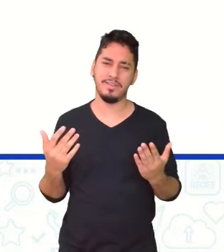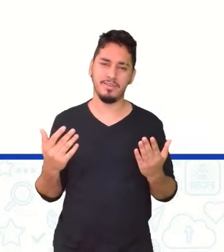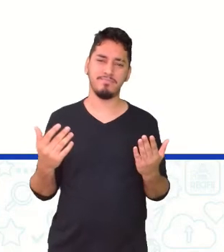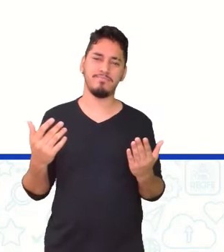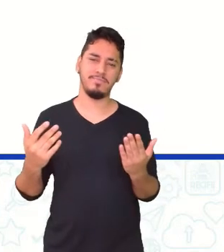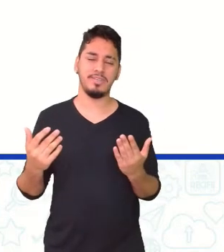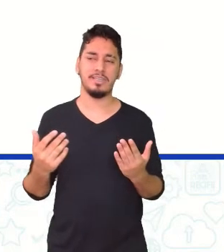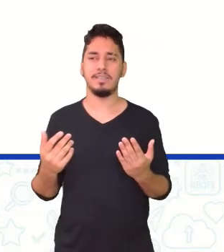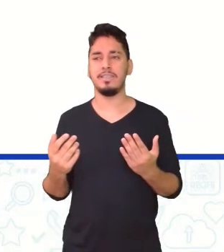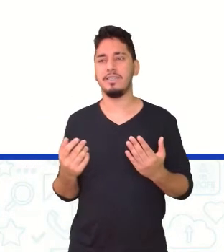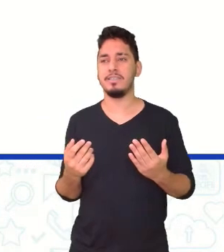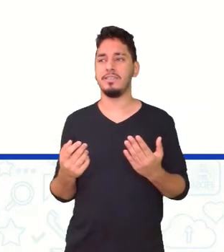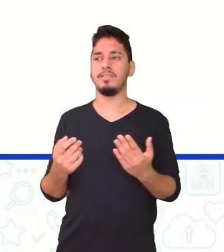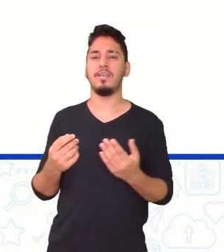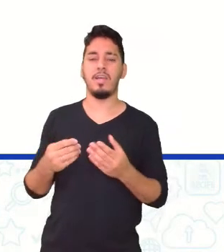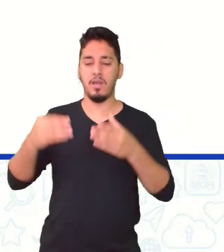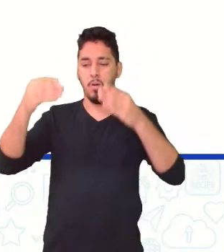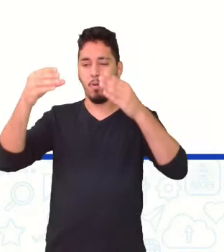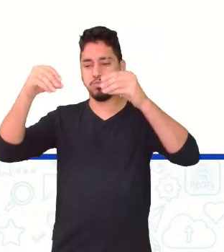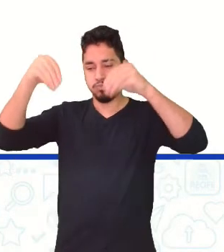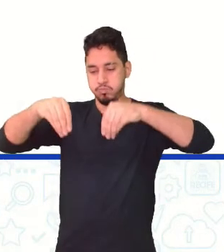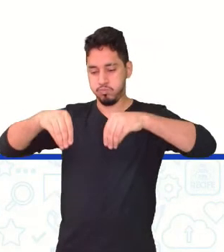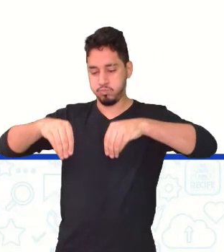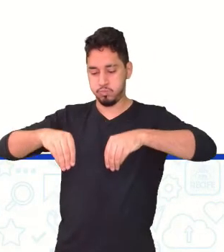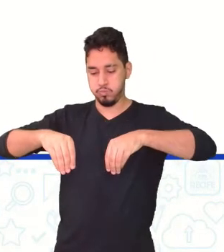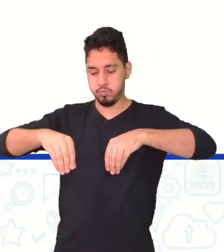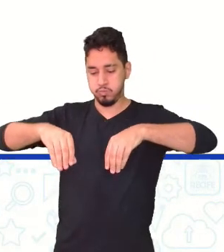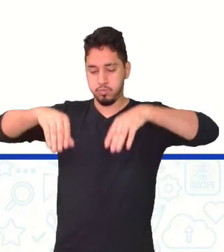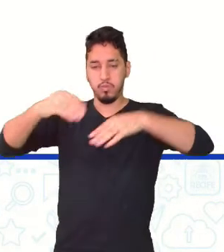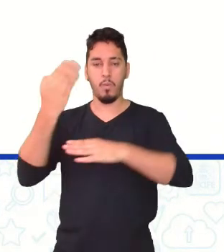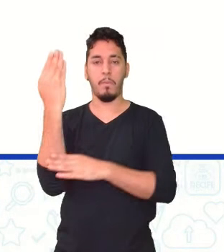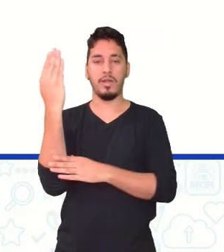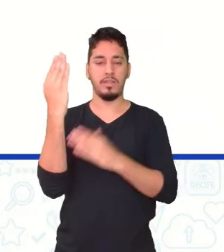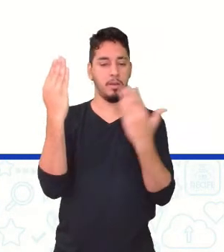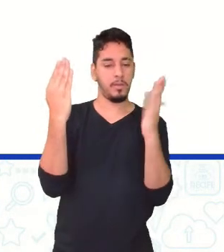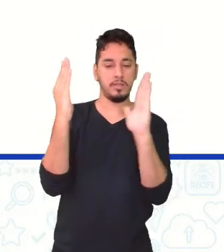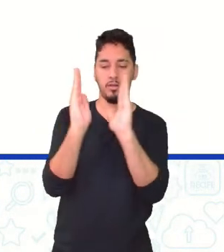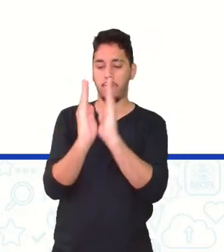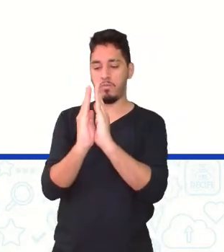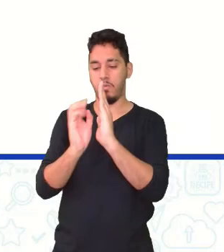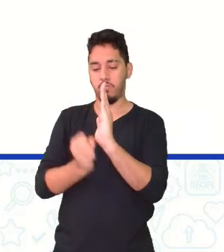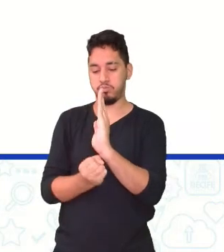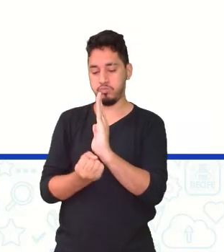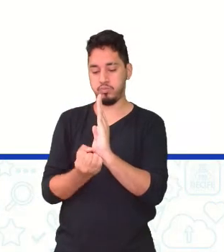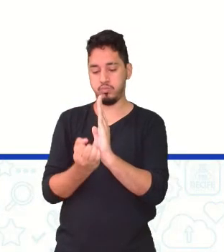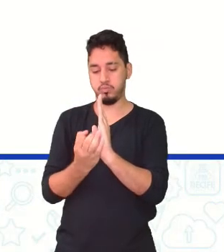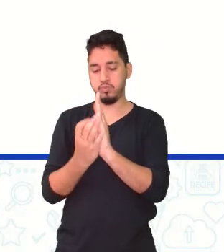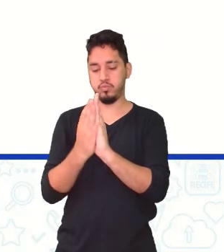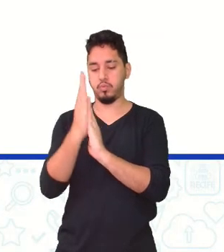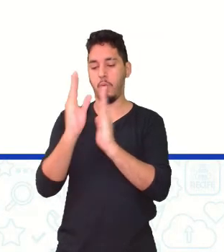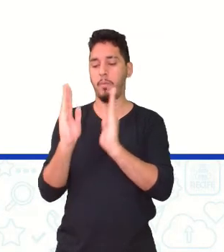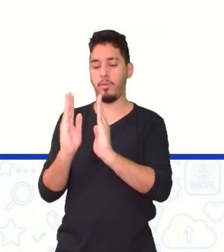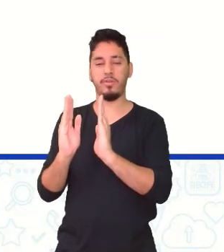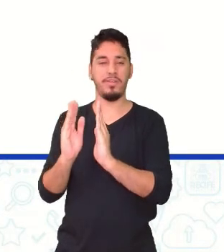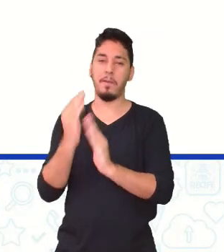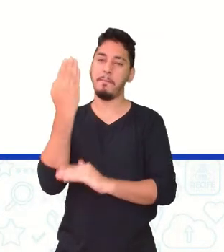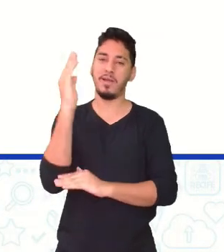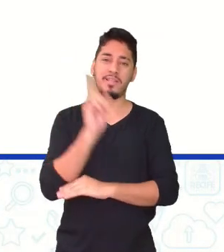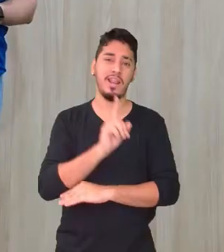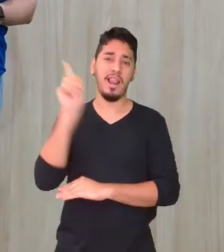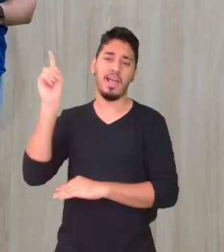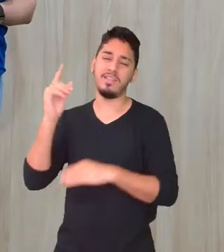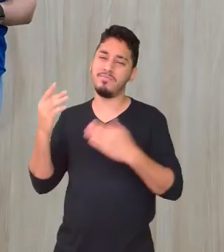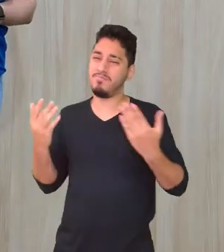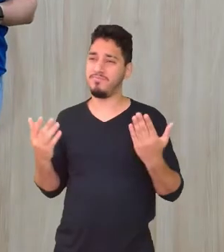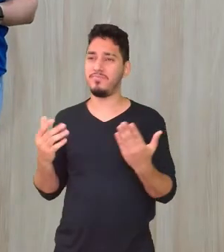né, preenchimentos, né, dentro entre uma madeira e outra para poder aquecer a casa e tudo mais. É diferente. Então você